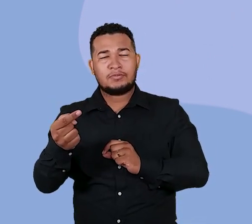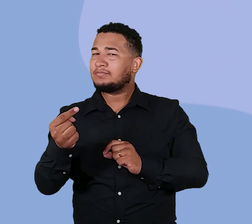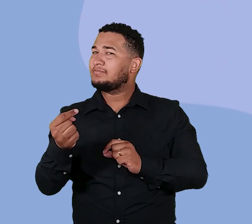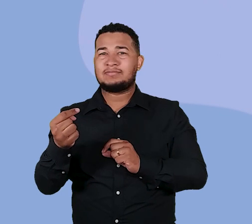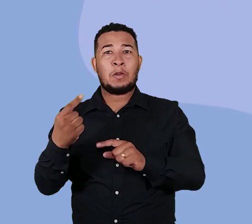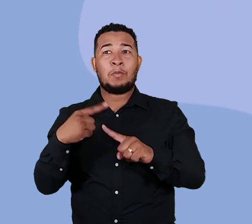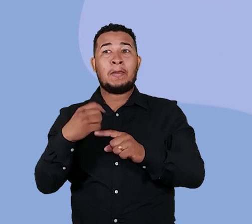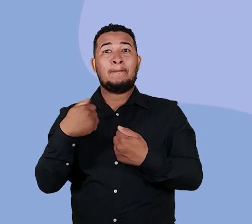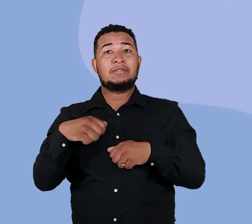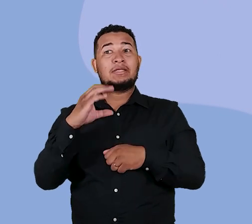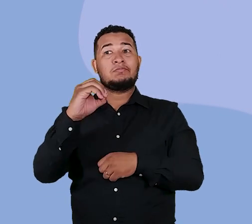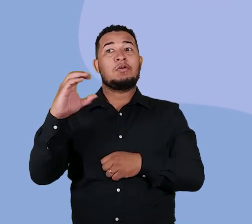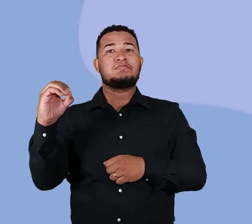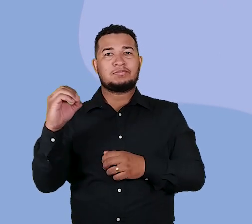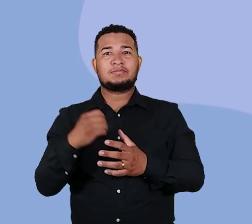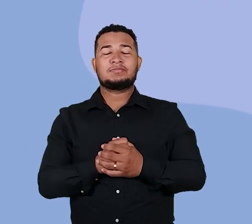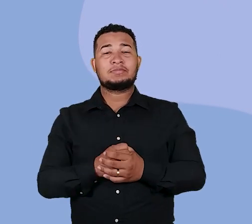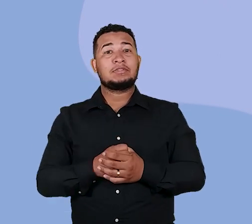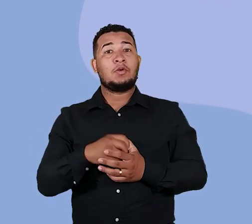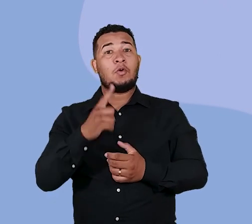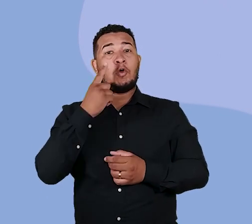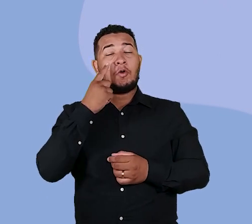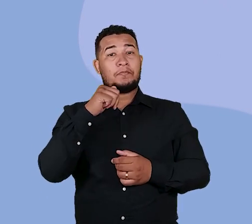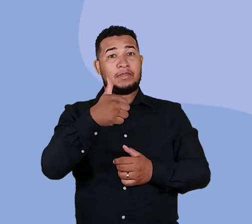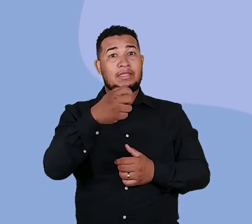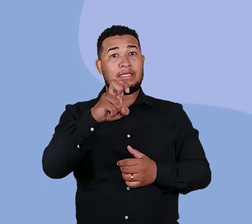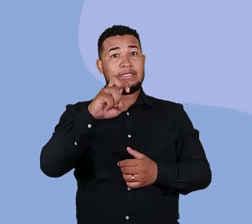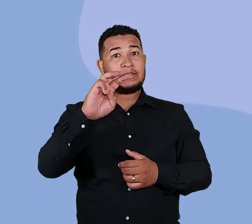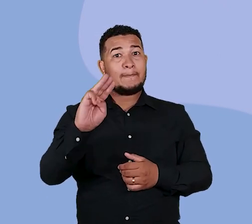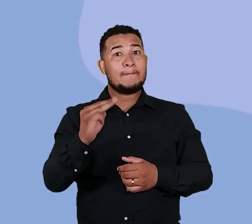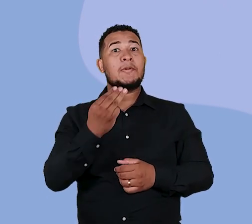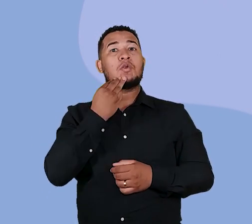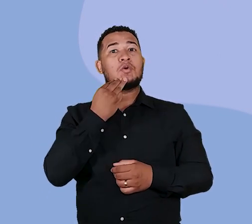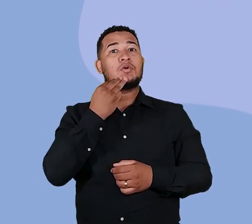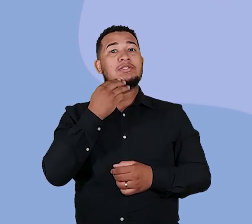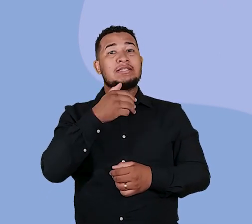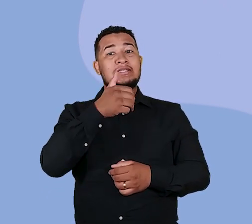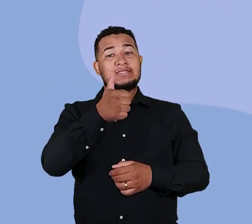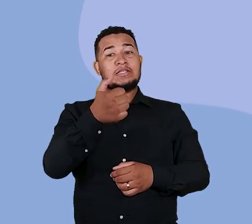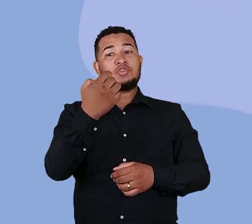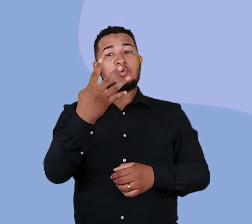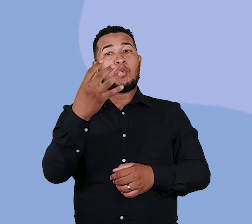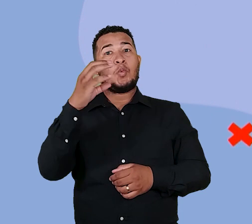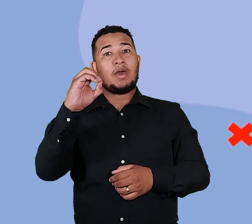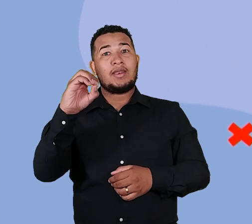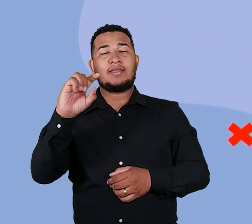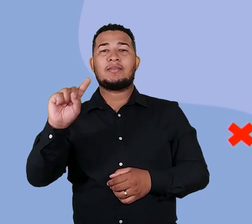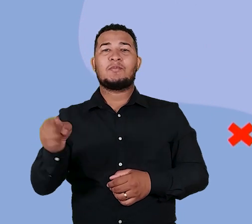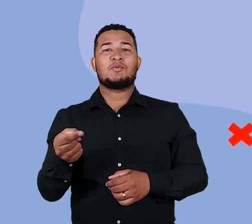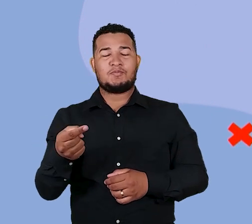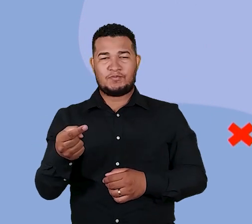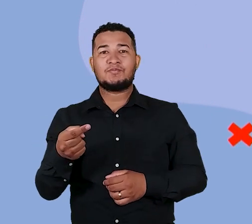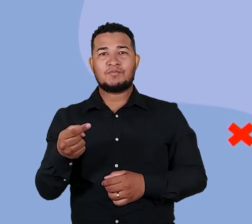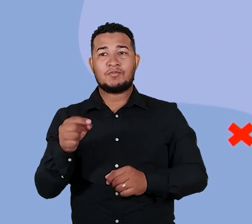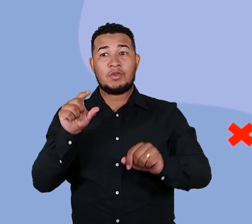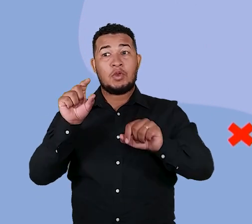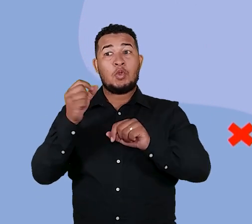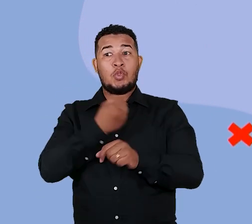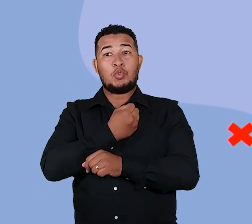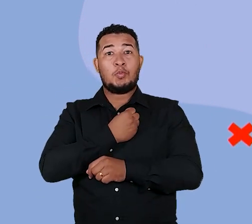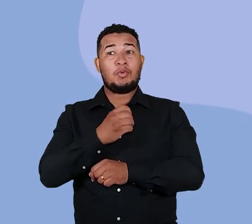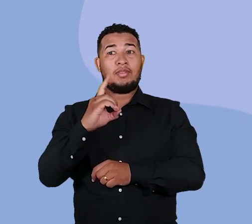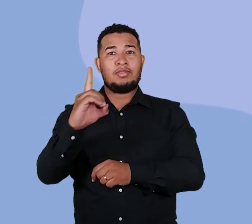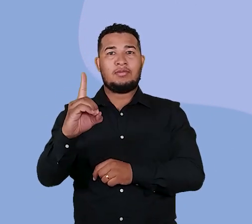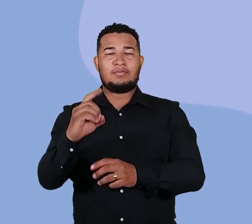mil? Não, porque você tem que colocar um zero ali, né, meu filho? Então vai ser 15 milhões 140 mil.